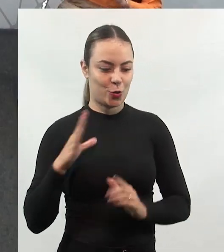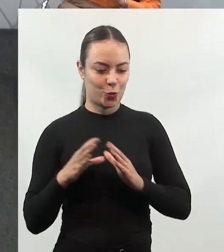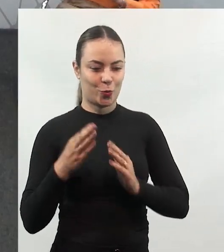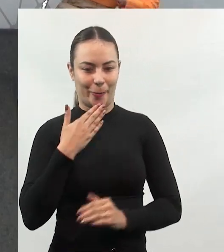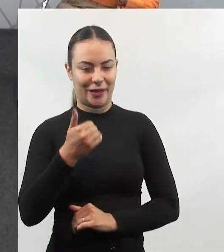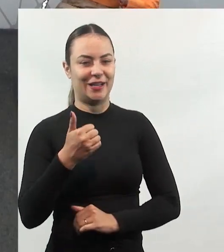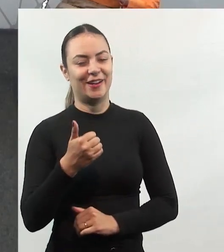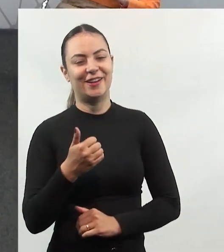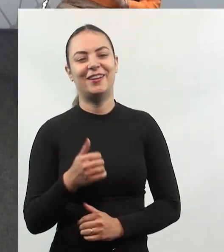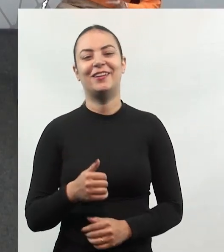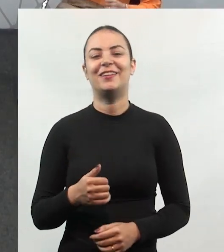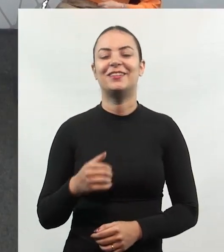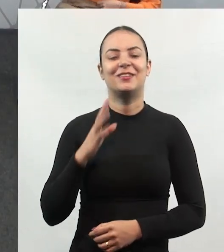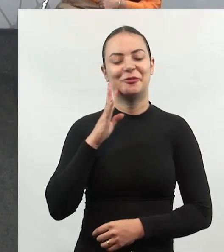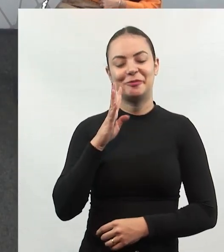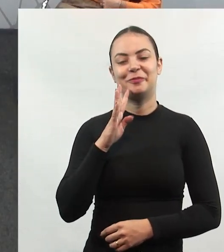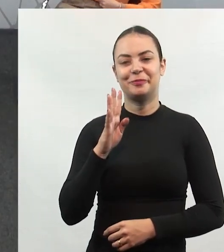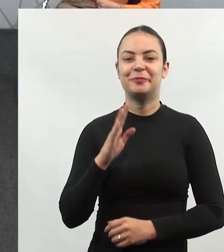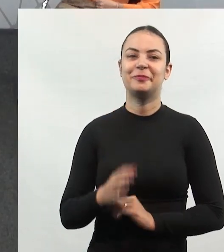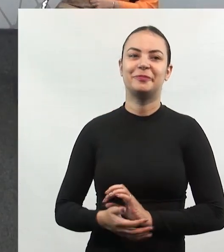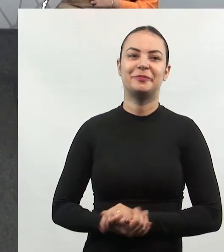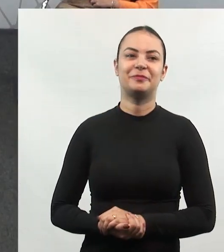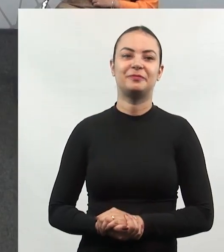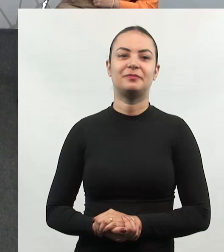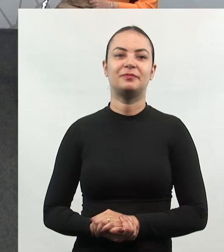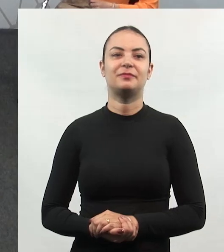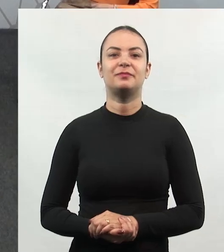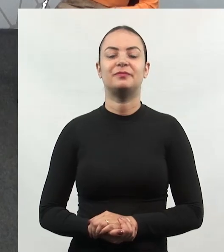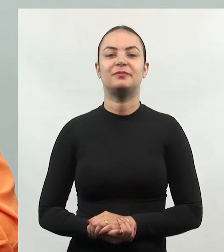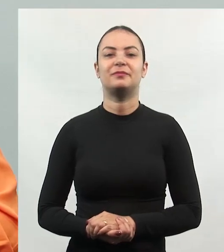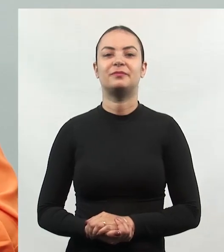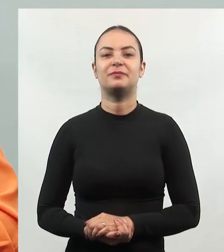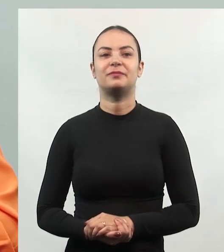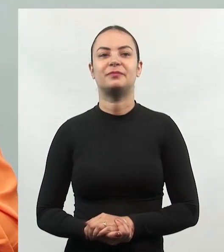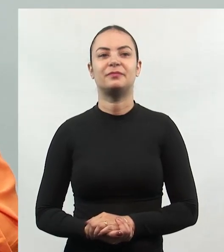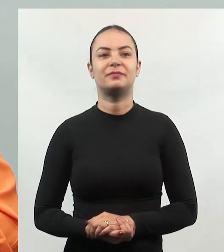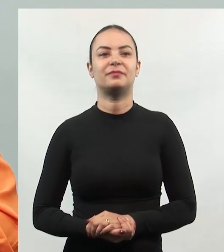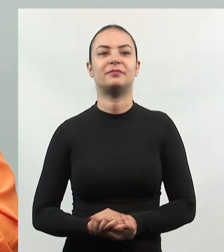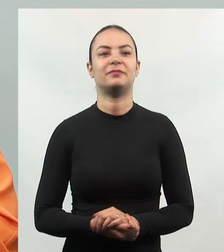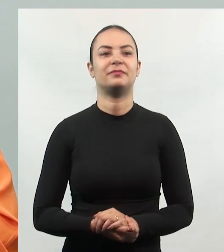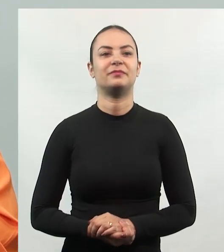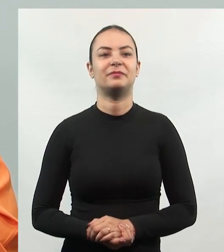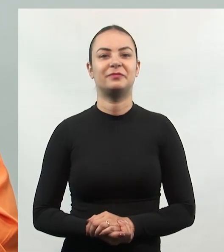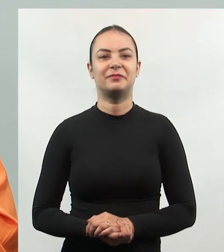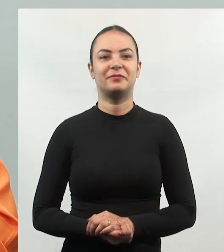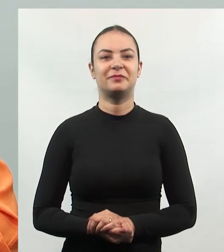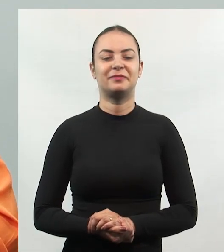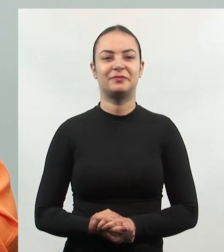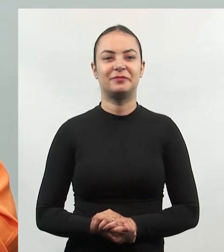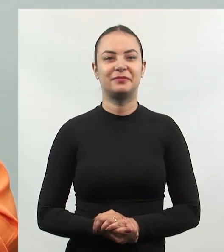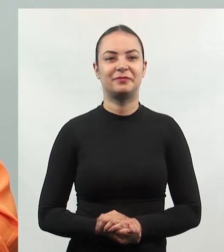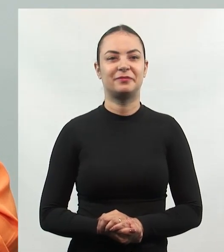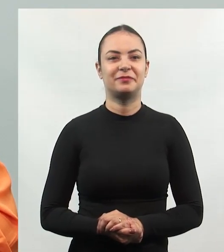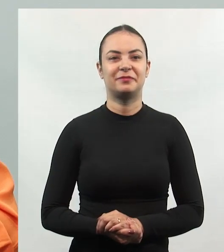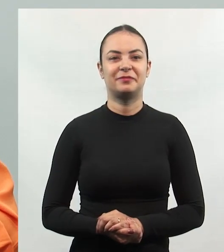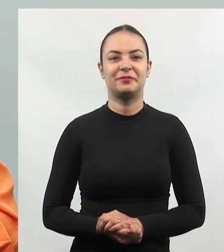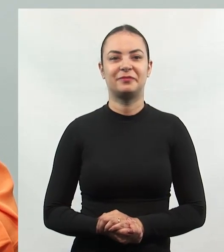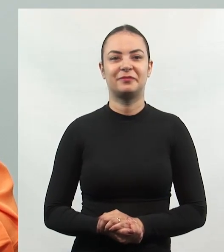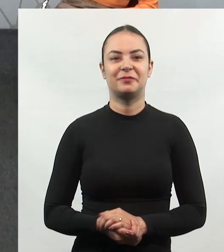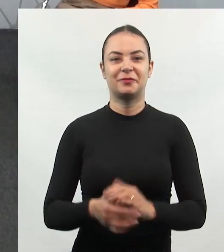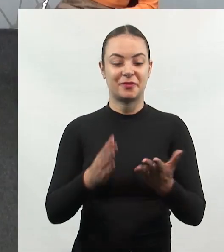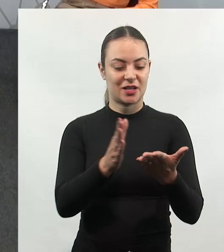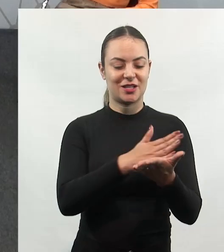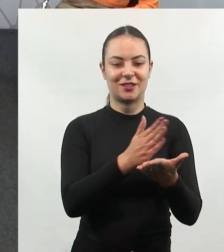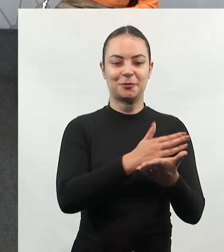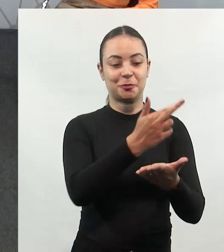seriado, os materiais didáticos das matérias, Nossa didática senhora, de matemática. da didática de de matemática. português. Exatamente. O magistério,